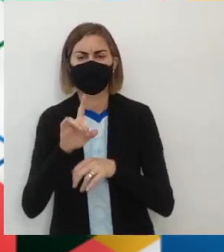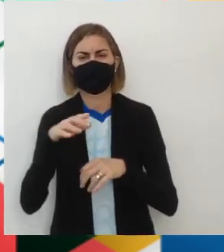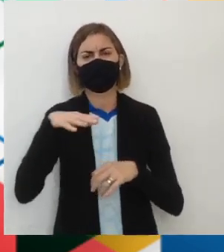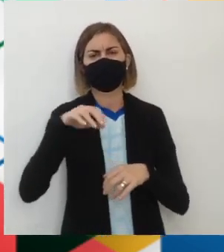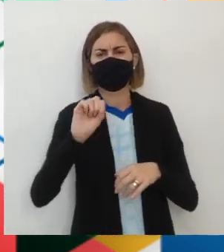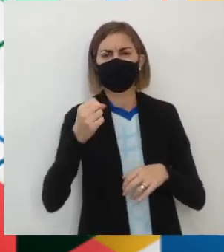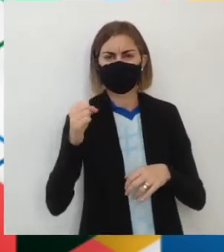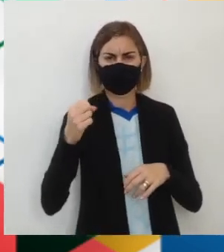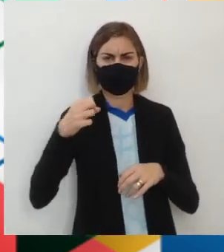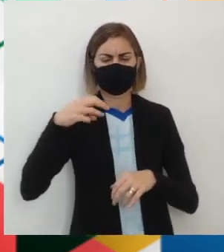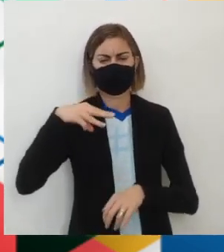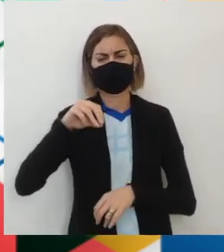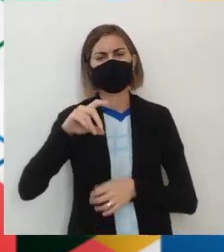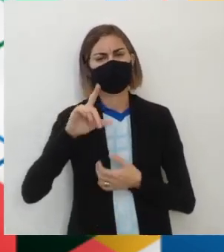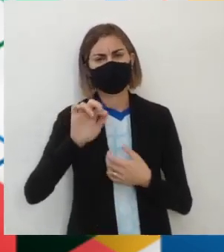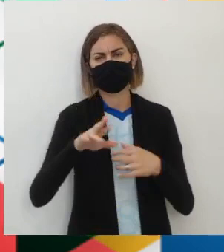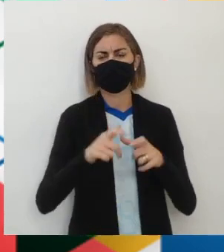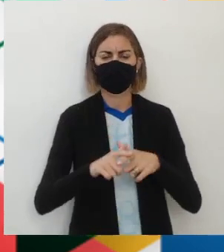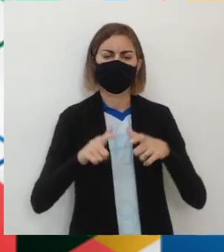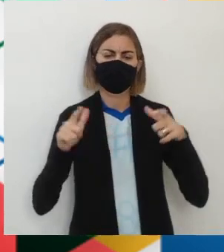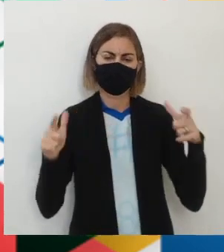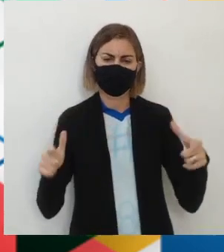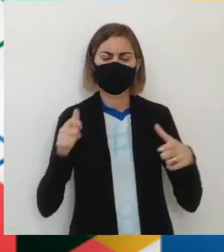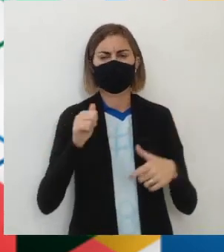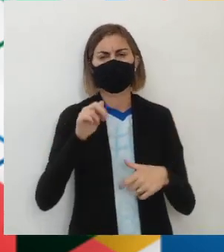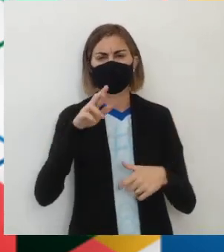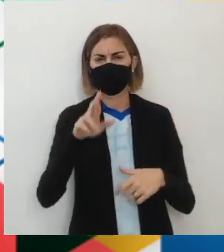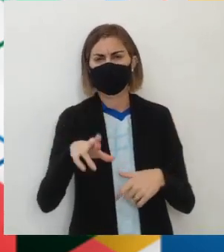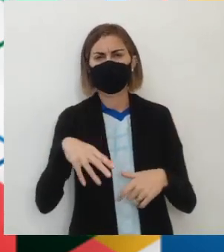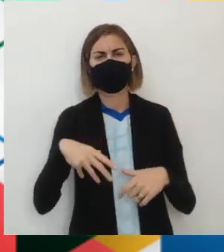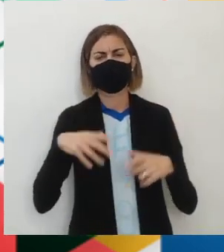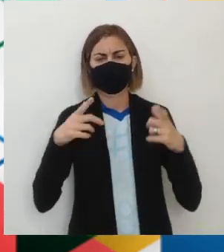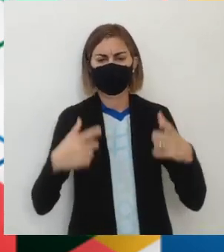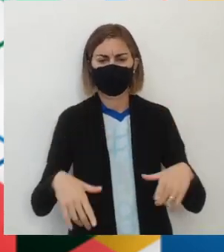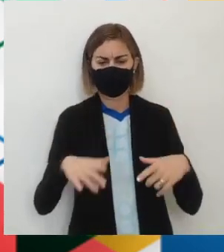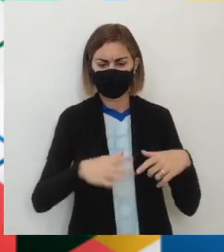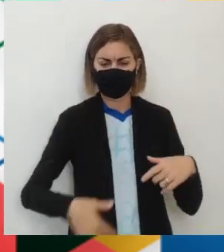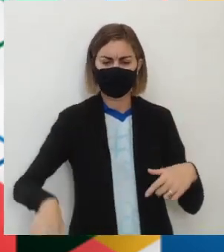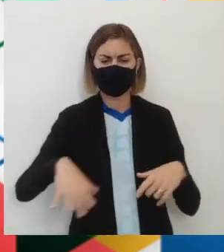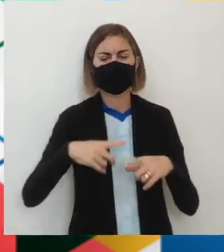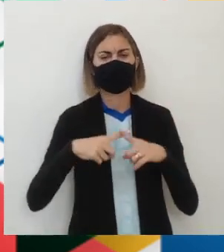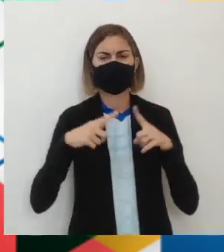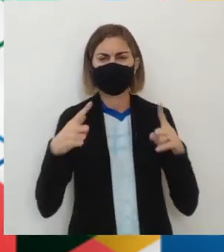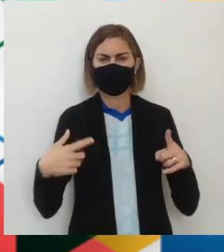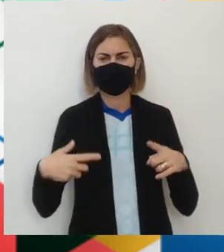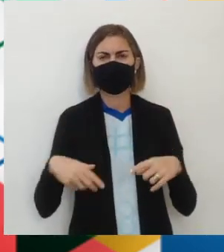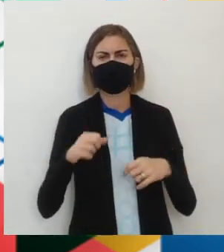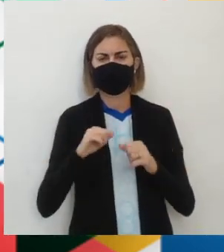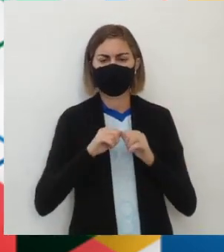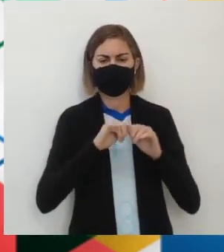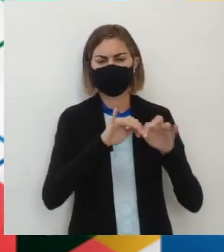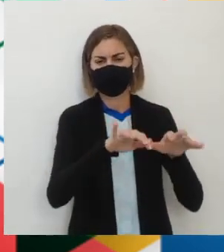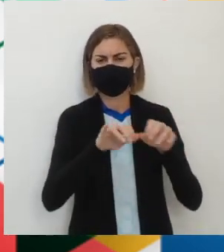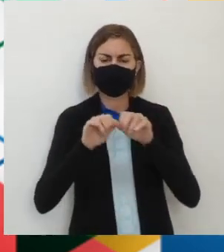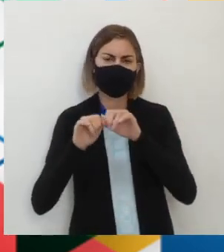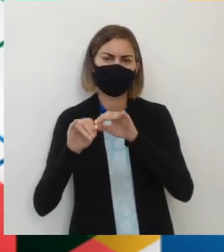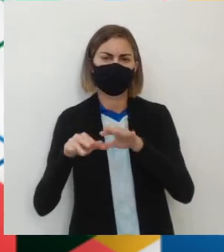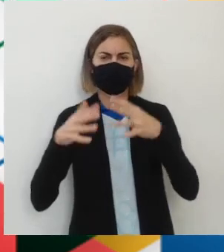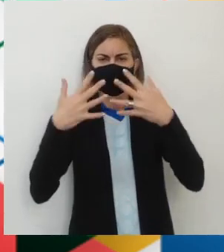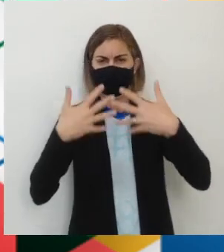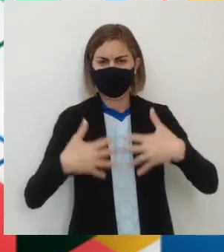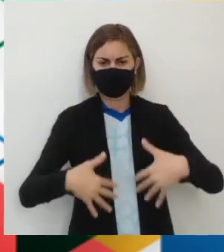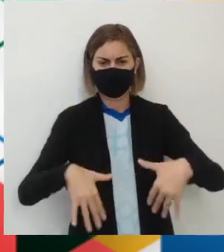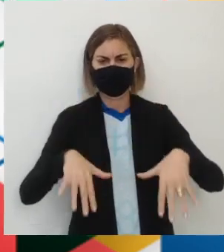massa molar do gás de cozinha é maior do que a do ar ambiente. Porém, se eu vazar gás